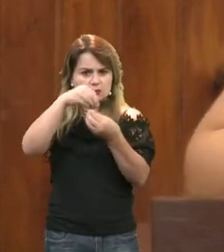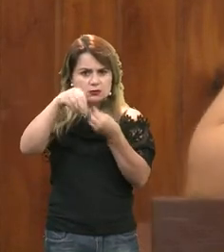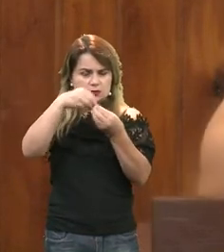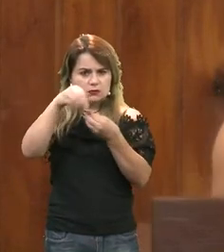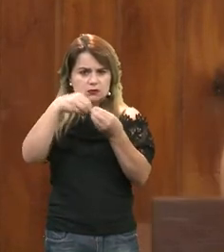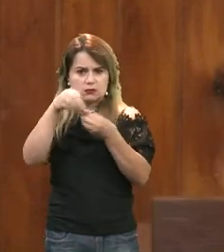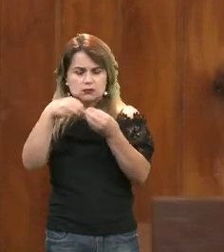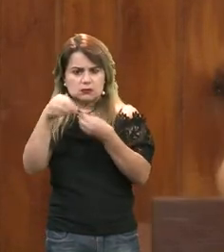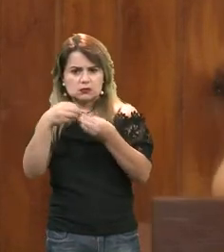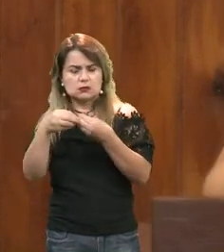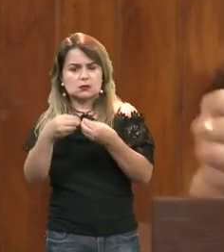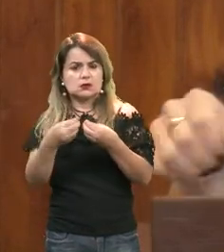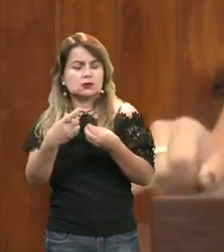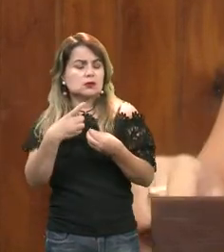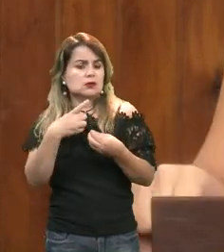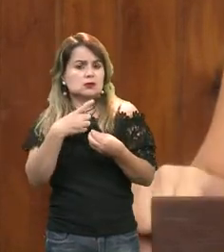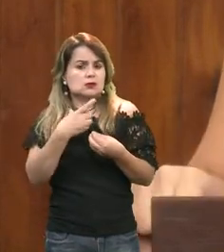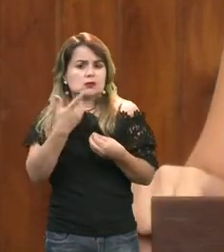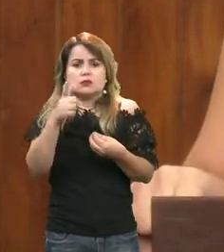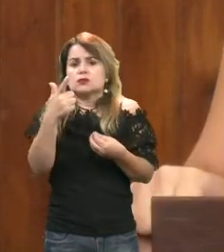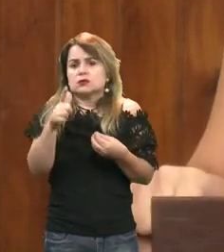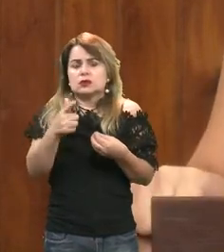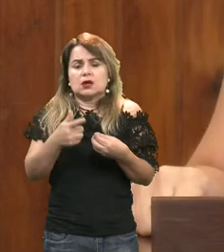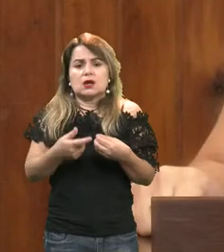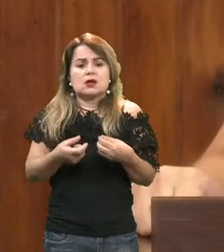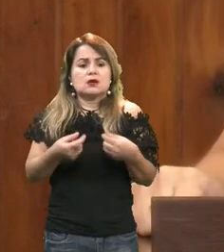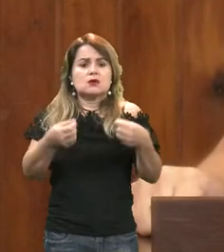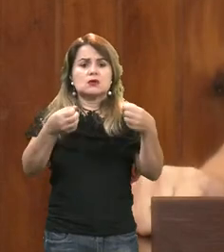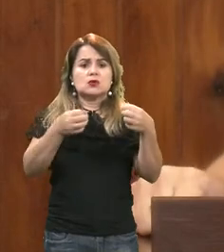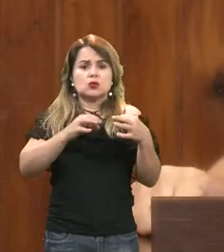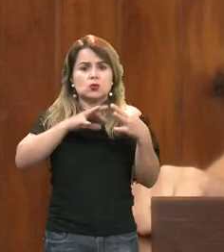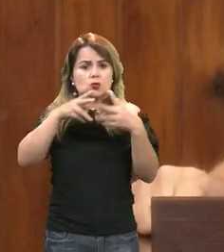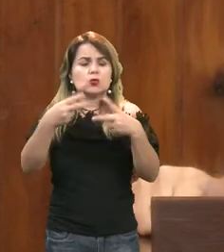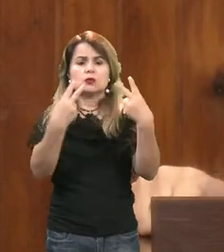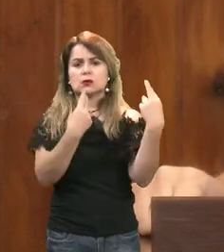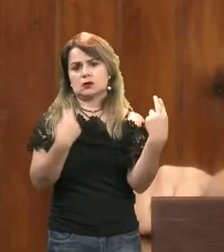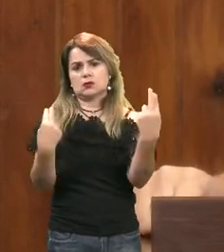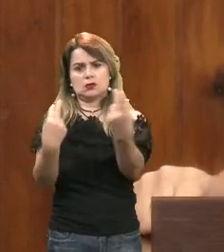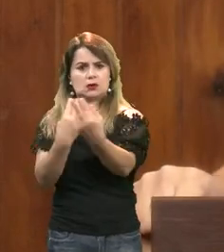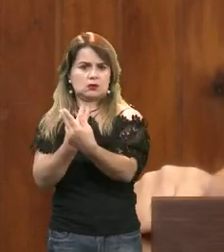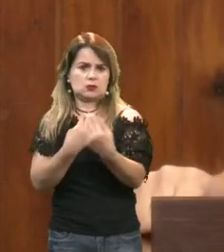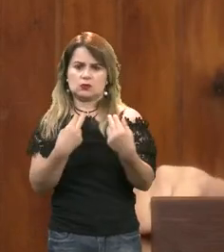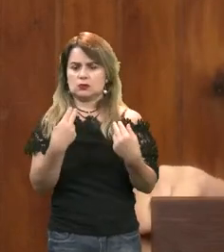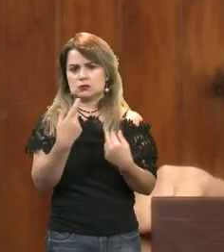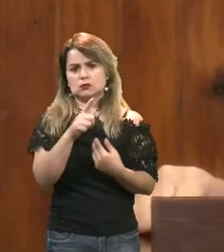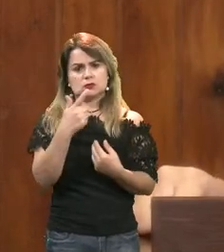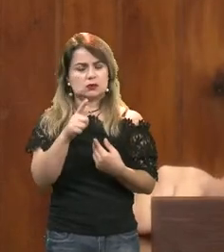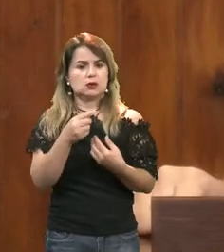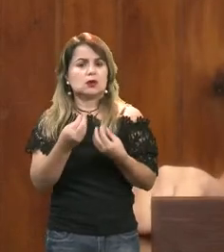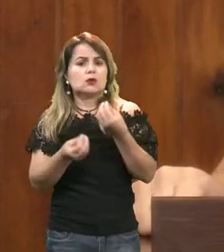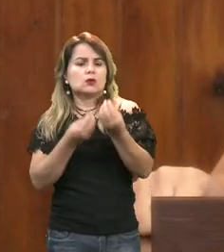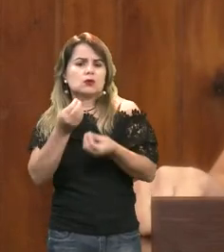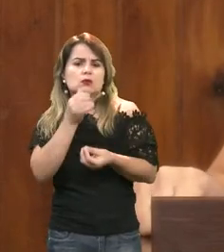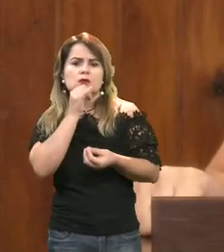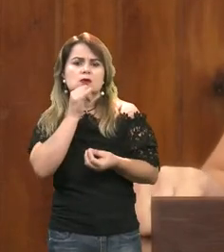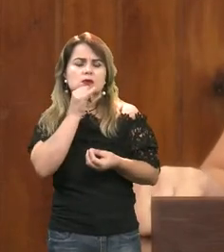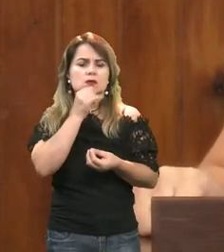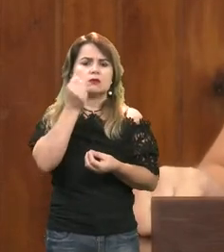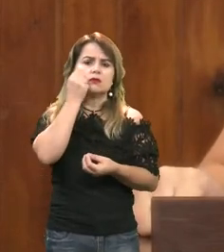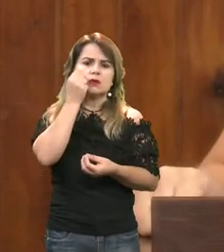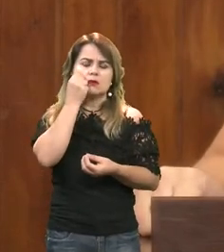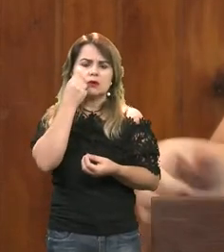Veja, não tem um padrão. Imagine uma mãe controlar as crises convulsivas do filho,